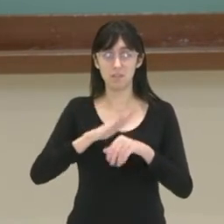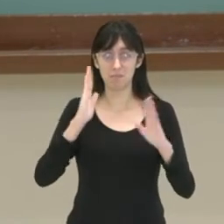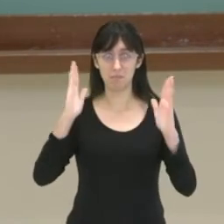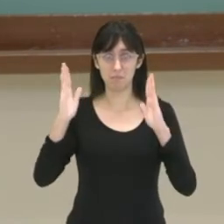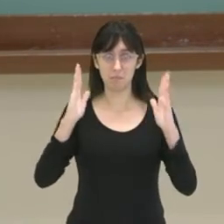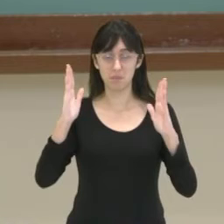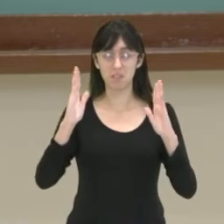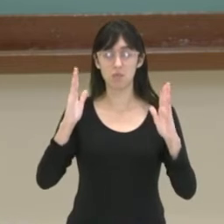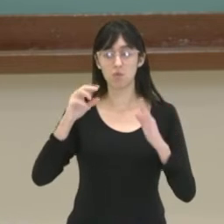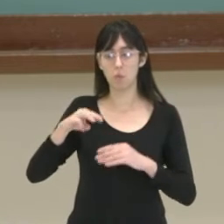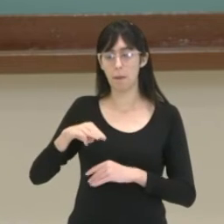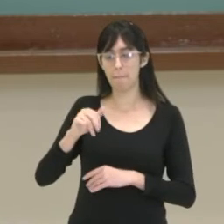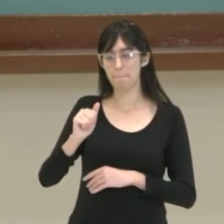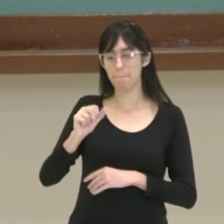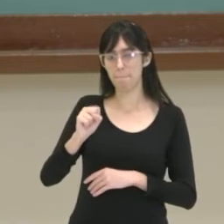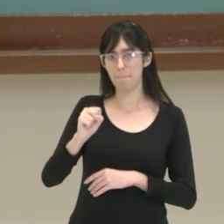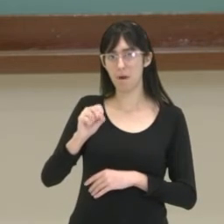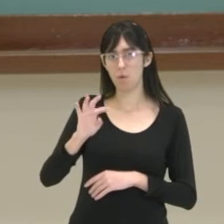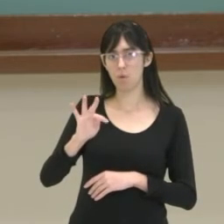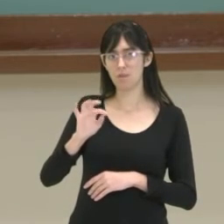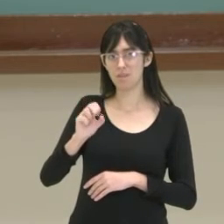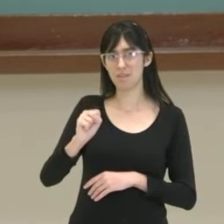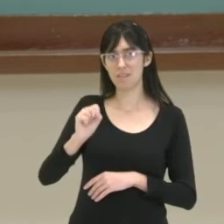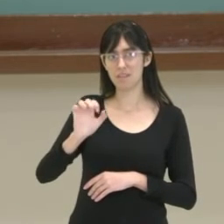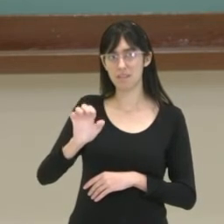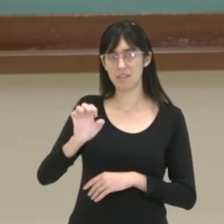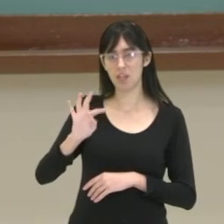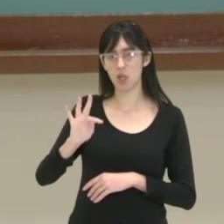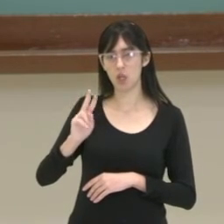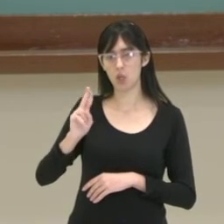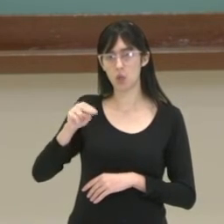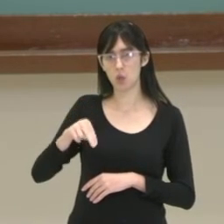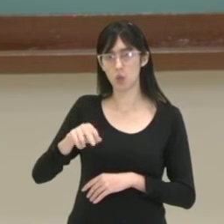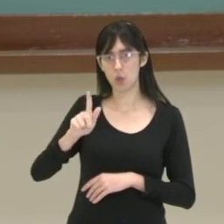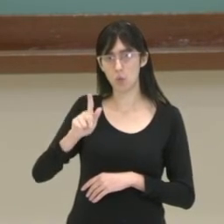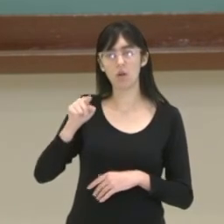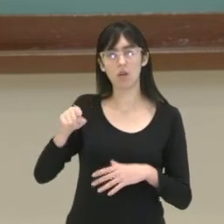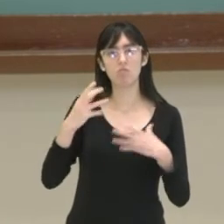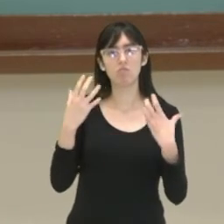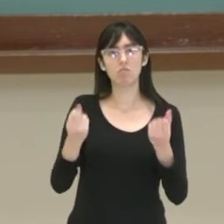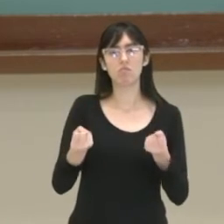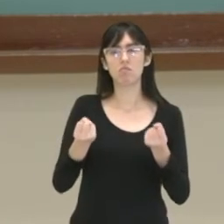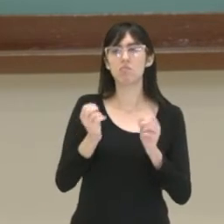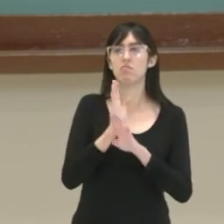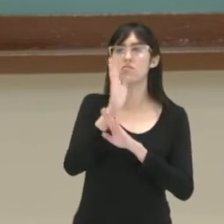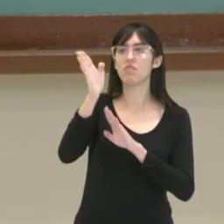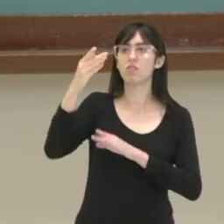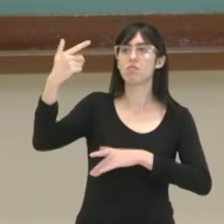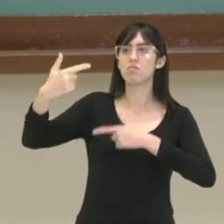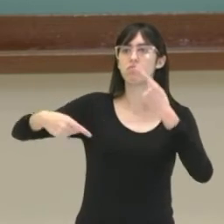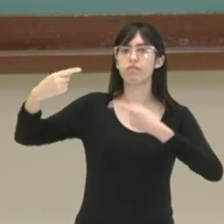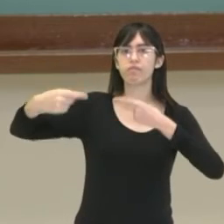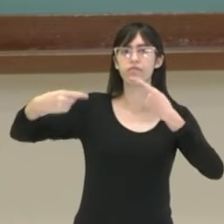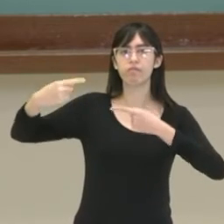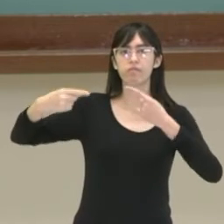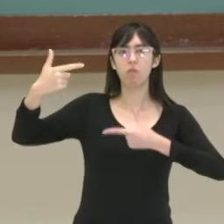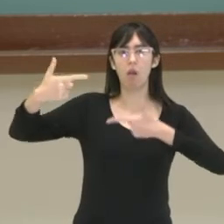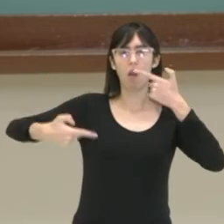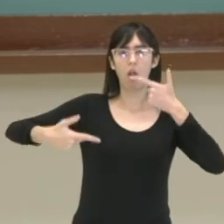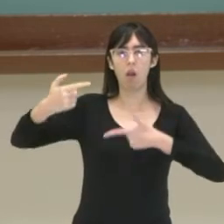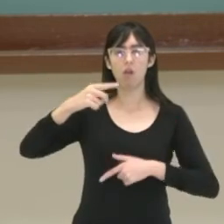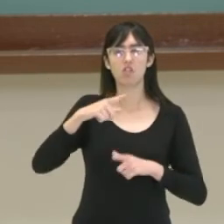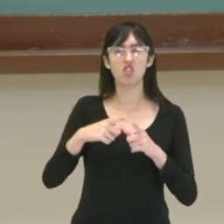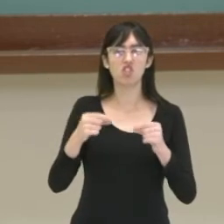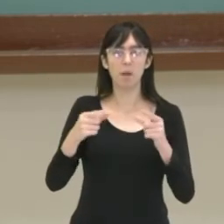Tung teve nesse poder, ele vai liderar a longa marcha para lutar contra os japoneses. E essa luta contra os japoneses